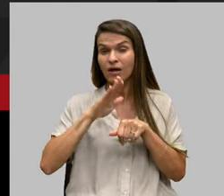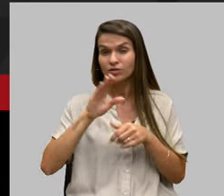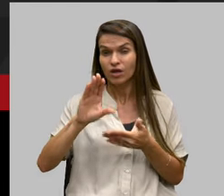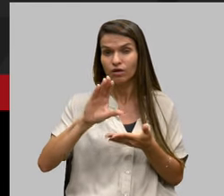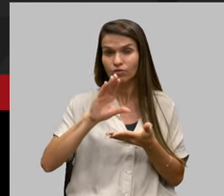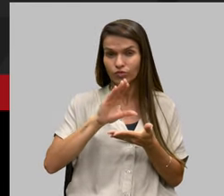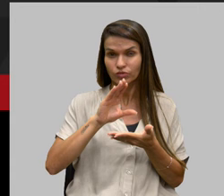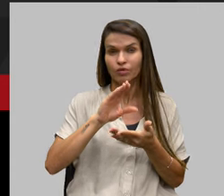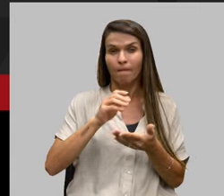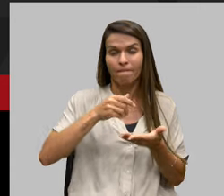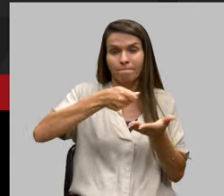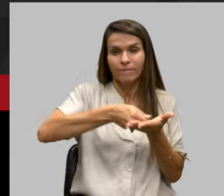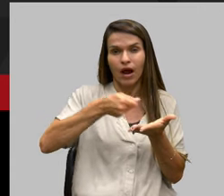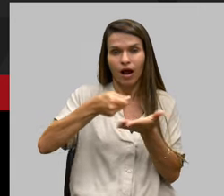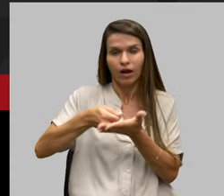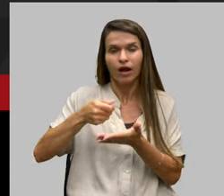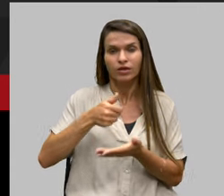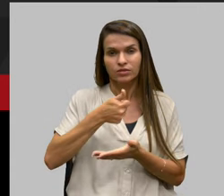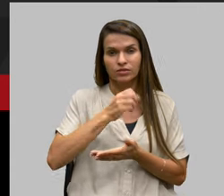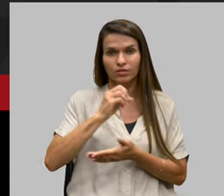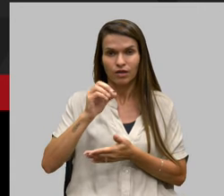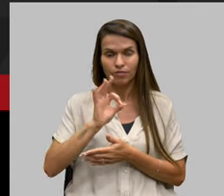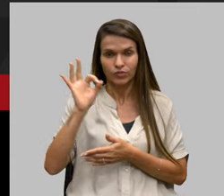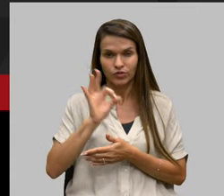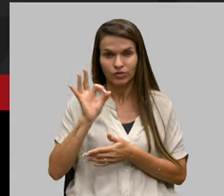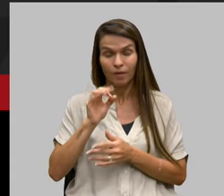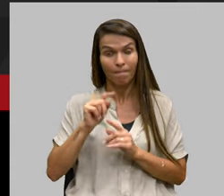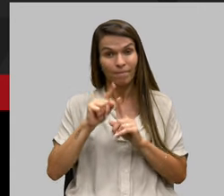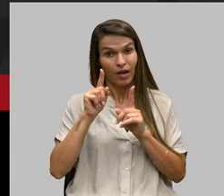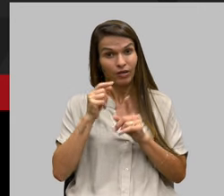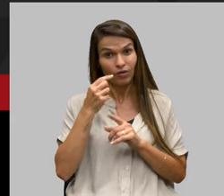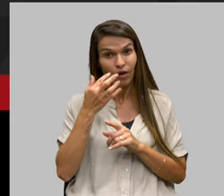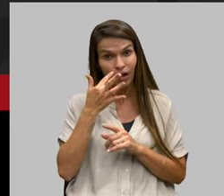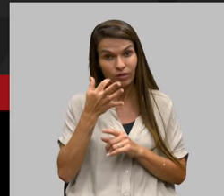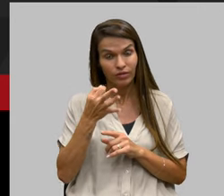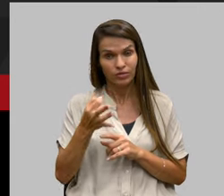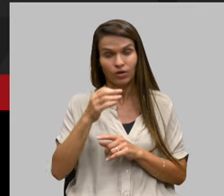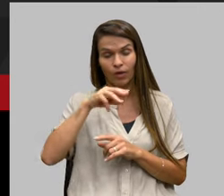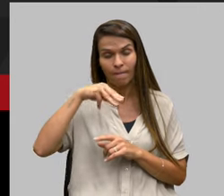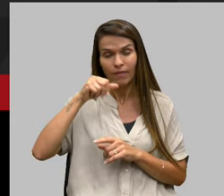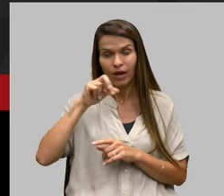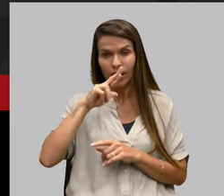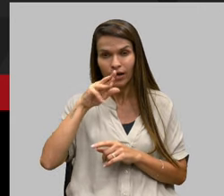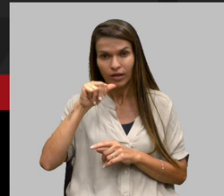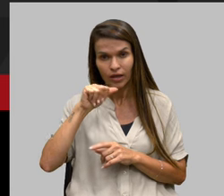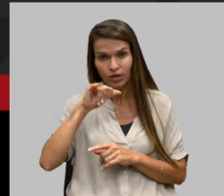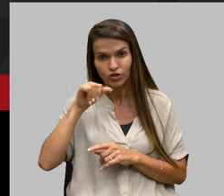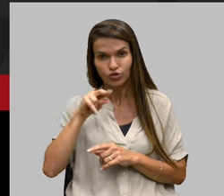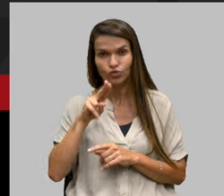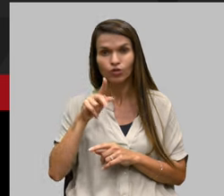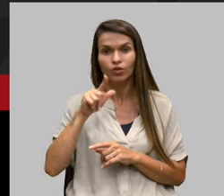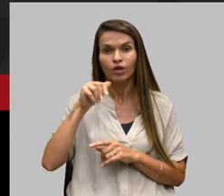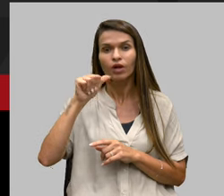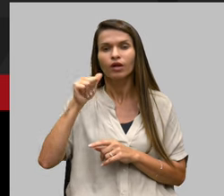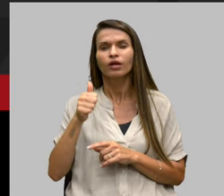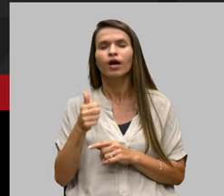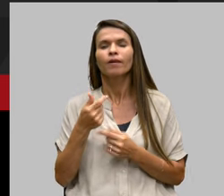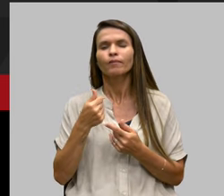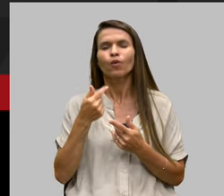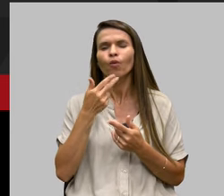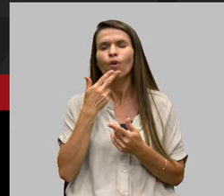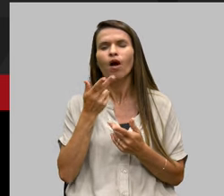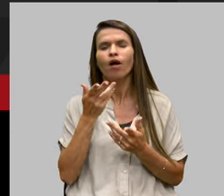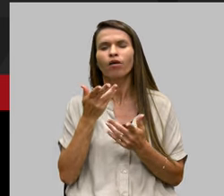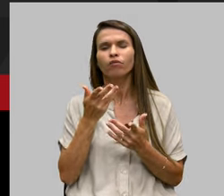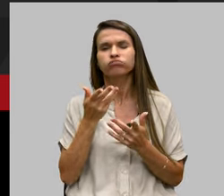pagar 100% do seu passivo mas com uma ressalva que a própria Maria Júlia já trouxe também no turno da manhã que é que Ativo é esse que ele possui muitas